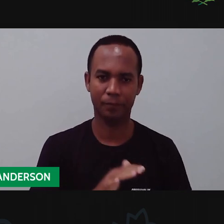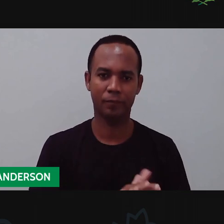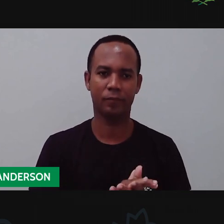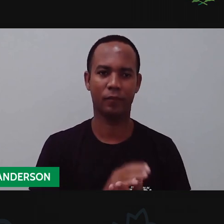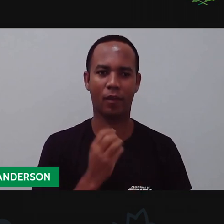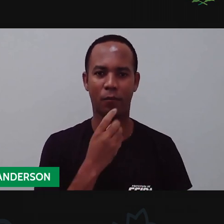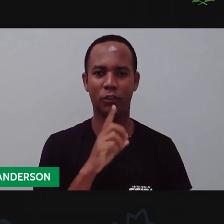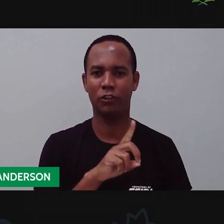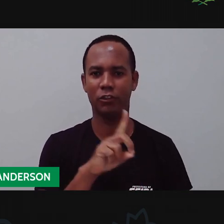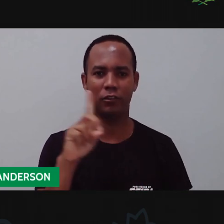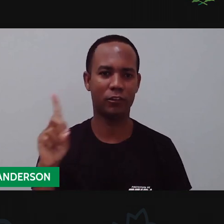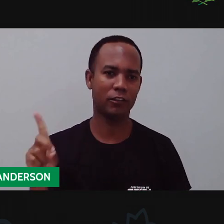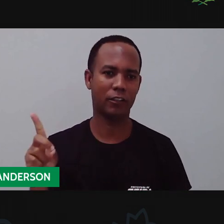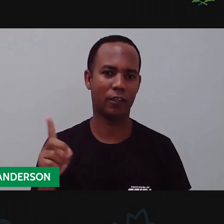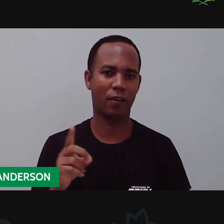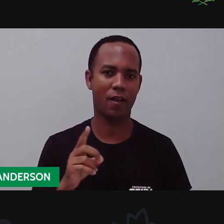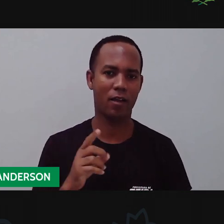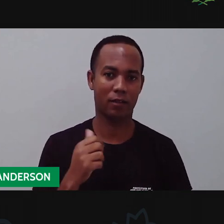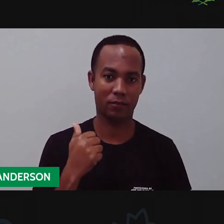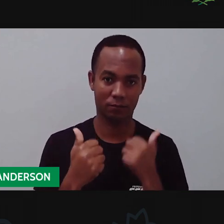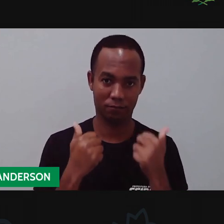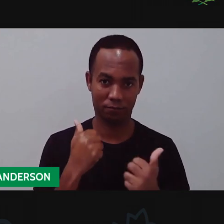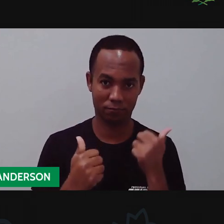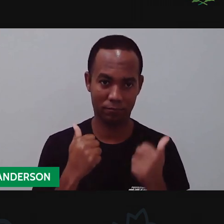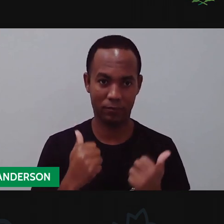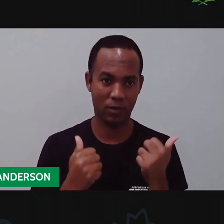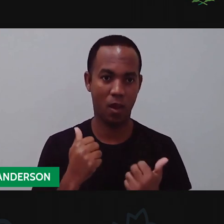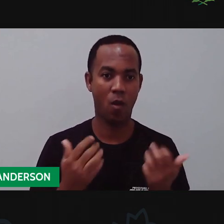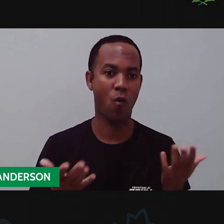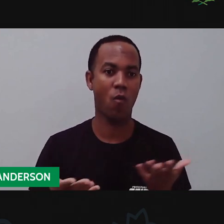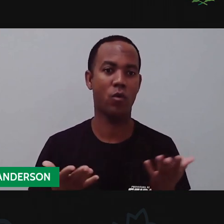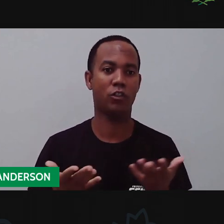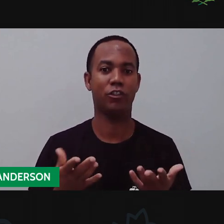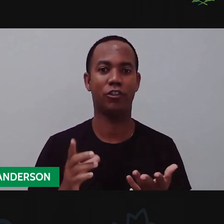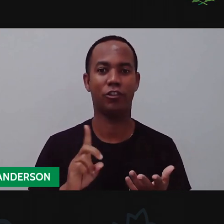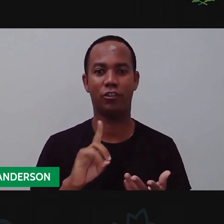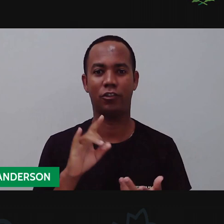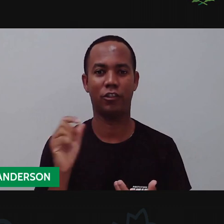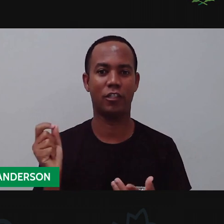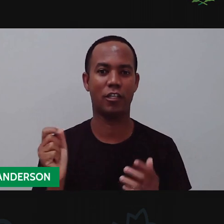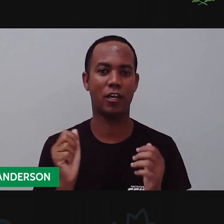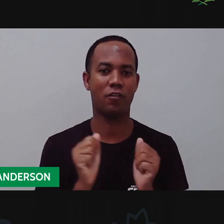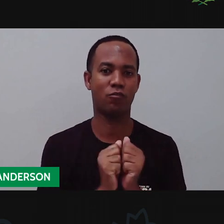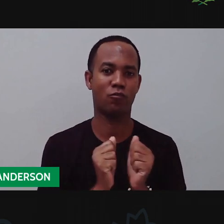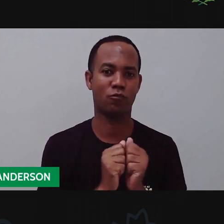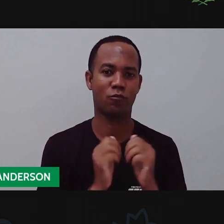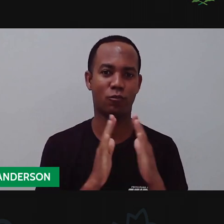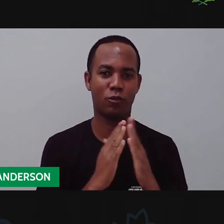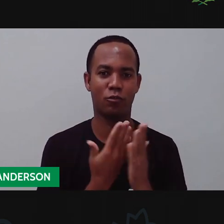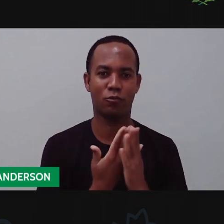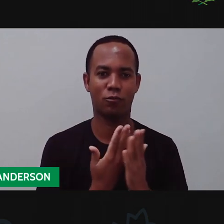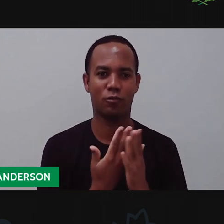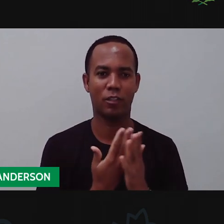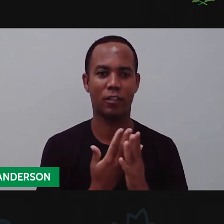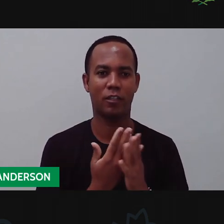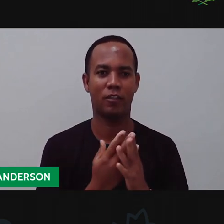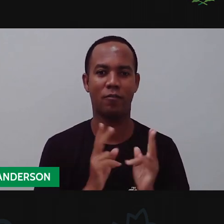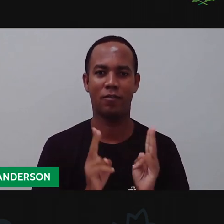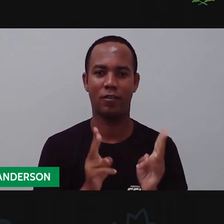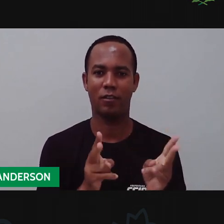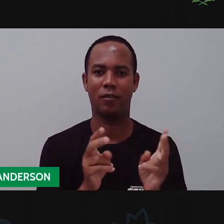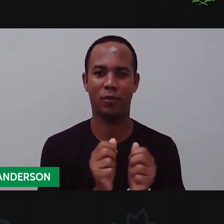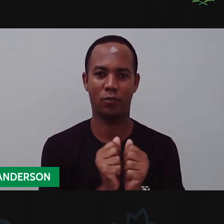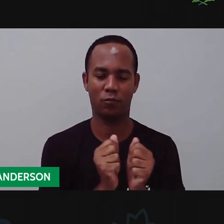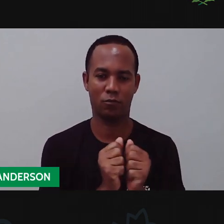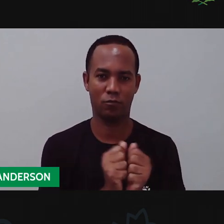Oi! Aí, gente! Como é que vocês estão? Mais um dia de aula juntinhos, sempre lado a lado.